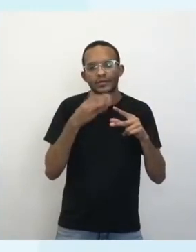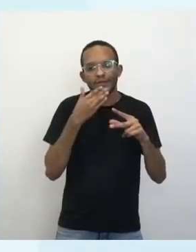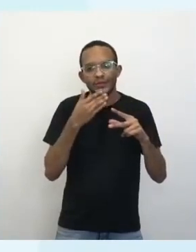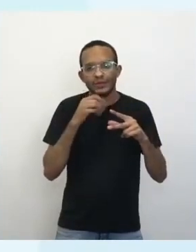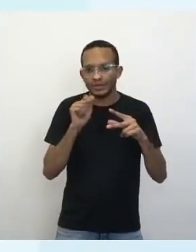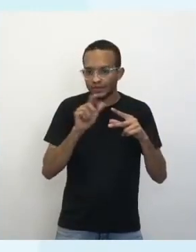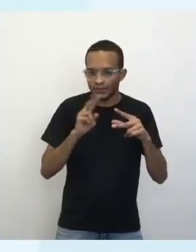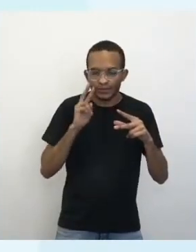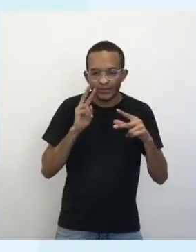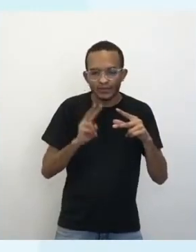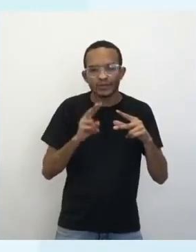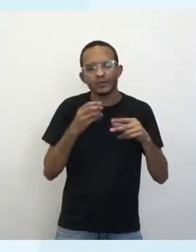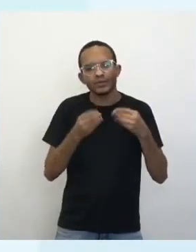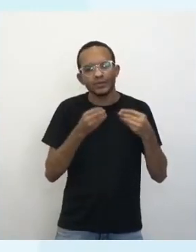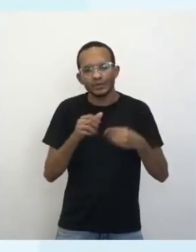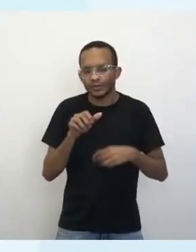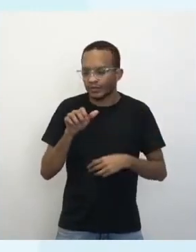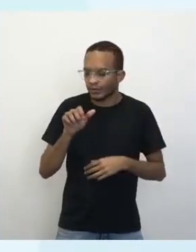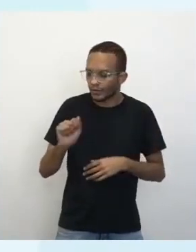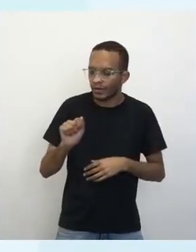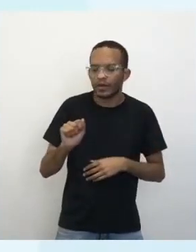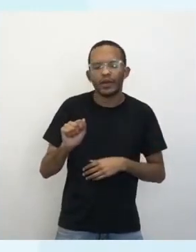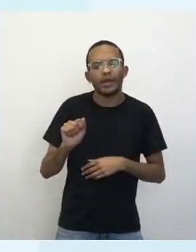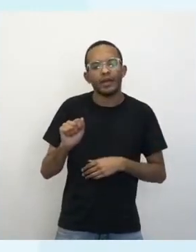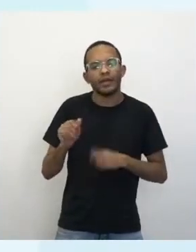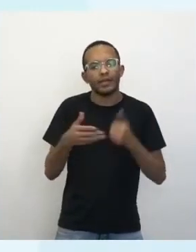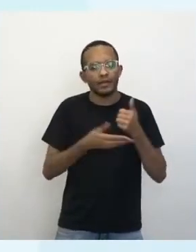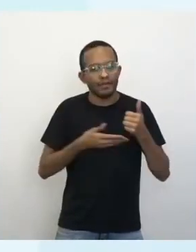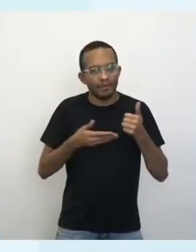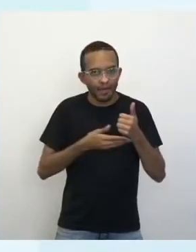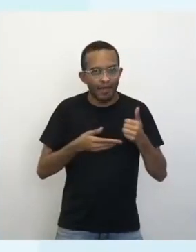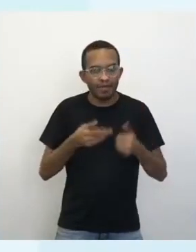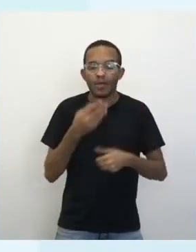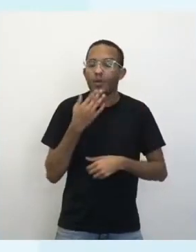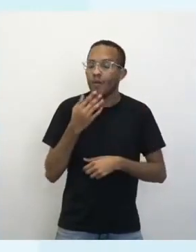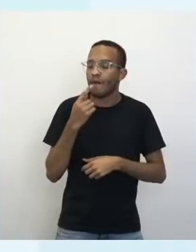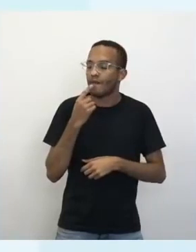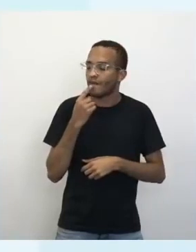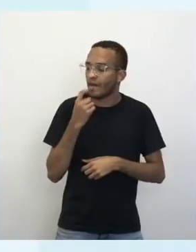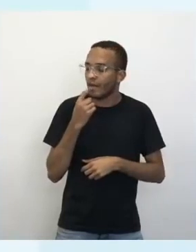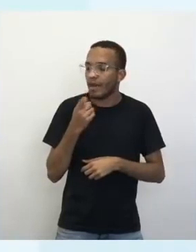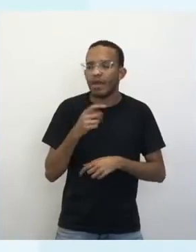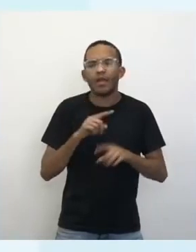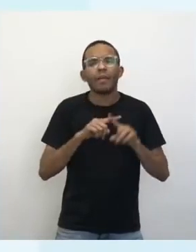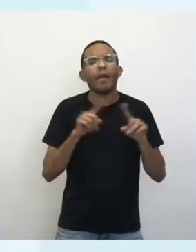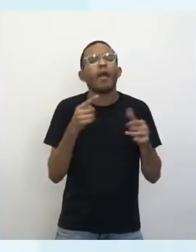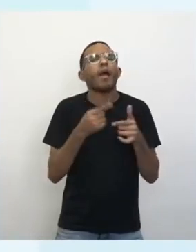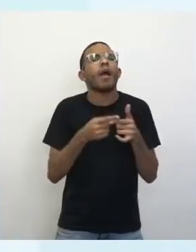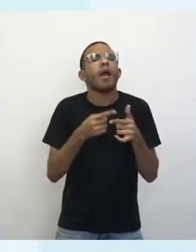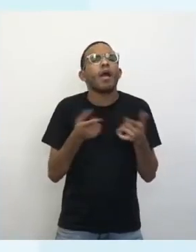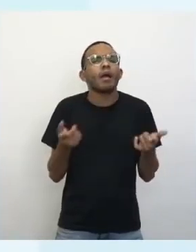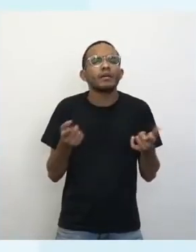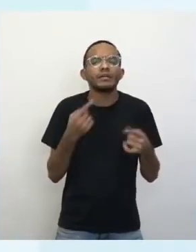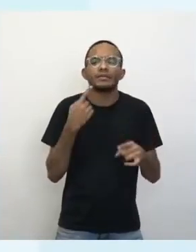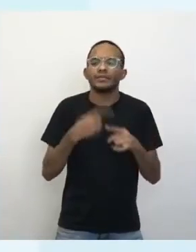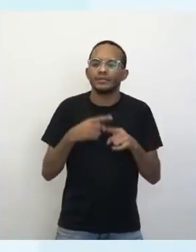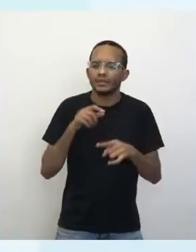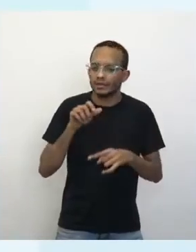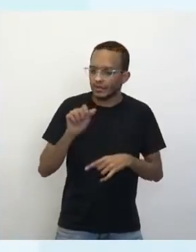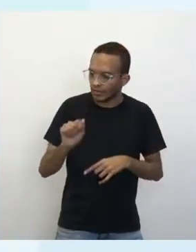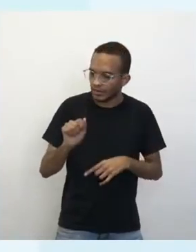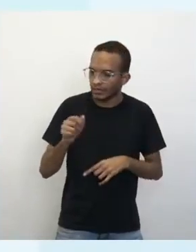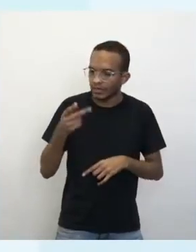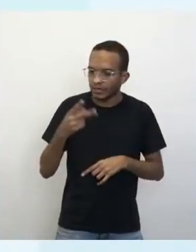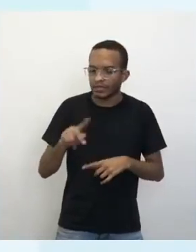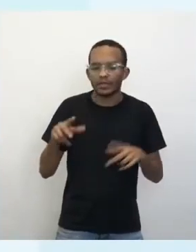Tá vendo que eu coloquei a apótema da base aqui, em vermelho? Ah, mas por quê? Porque a